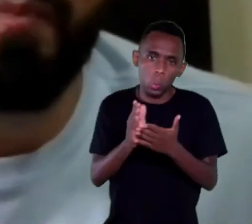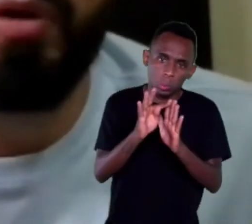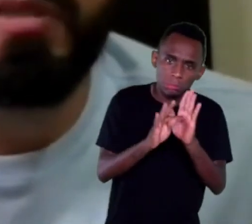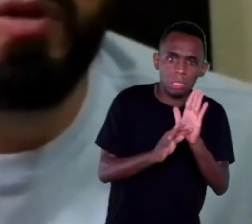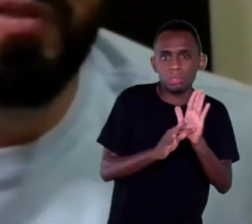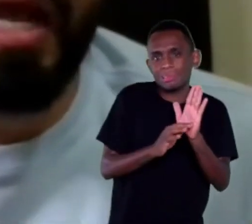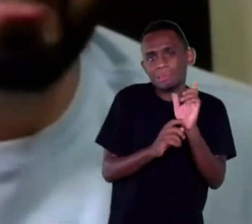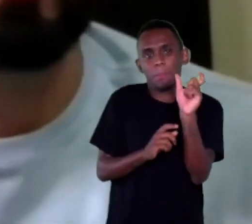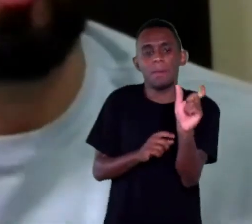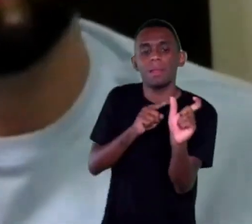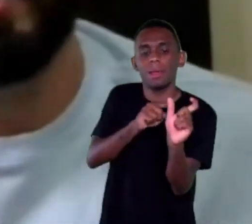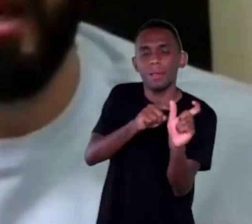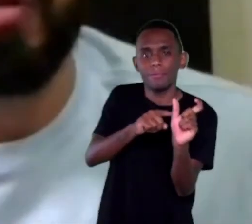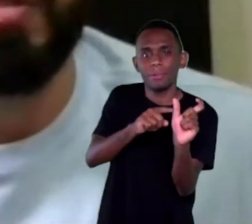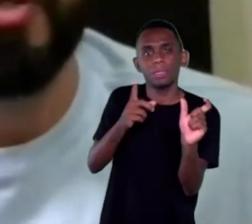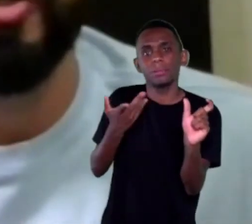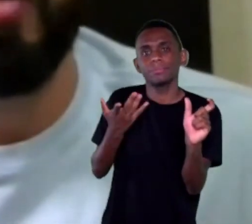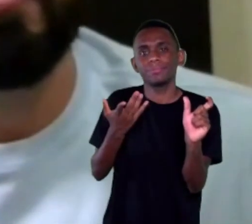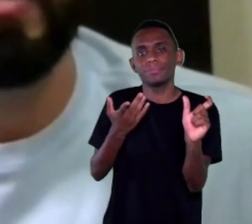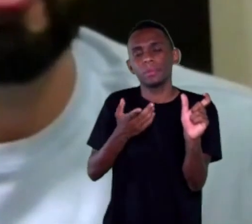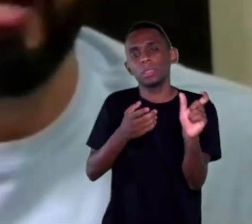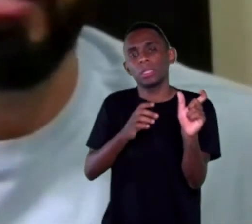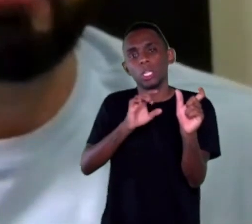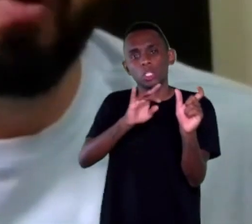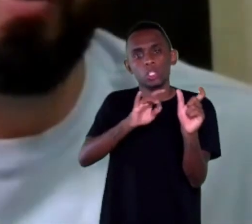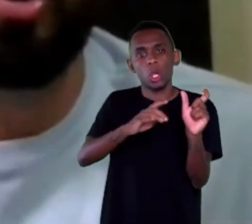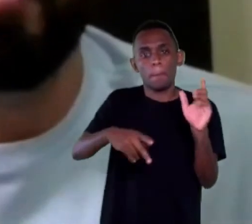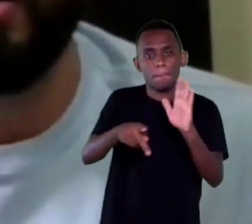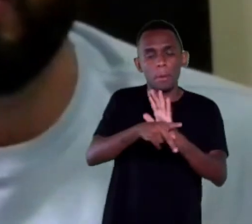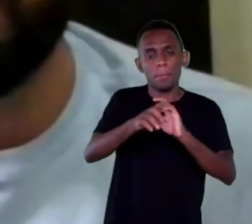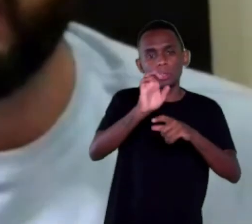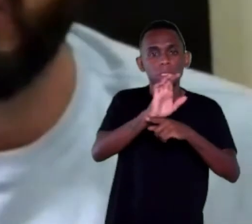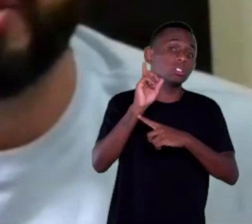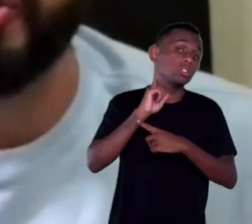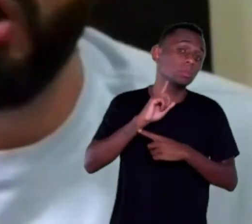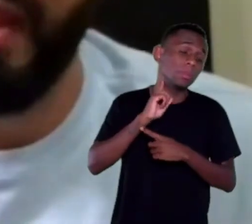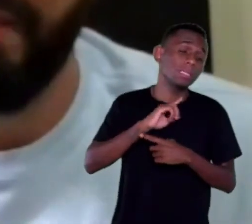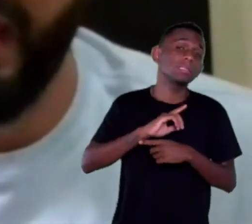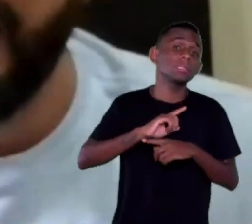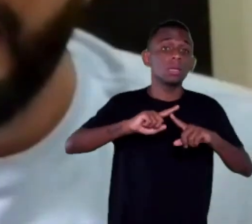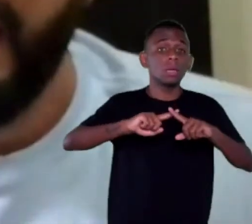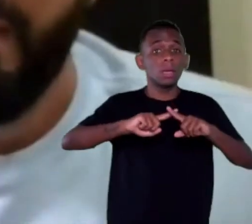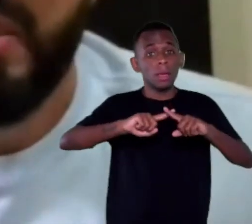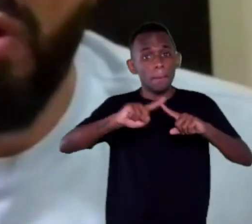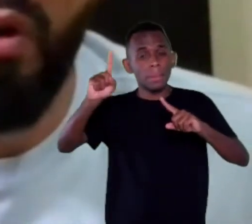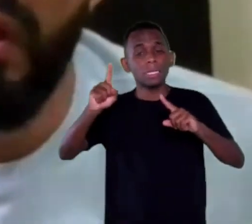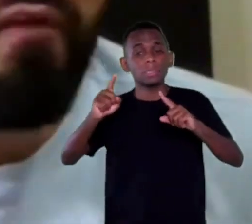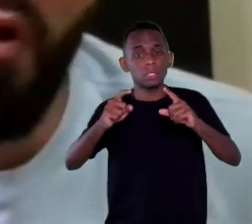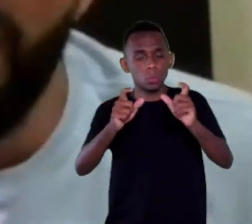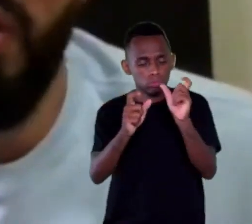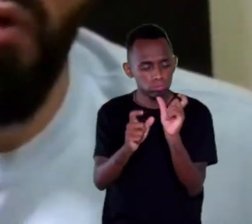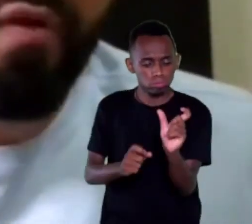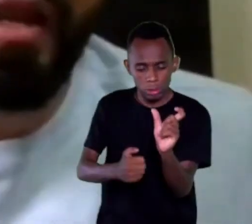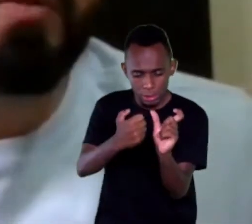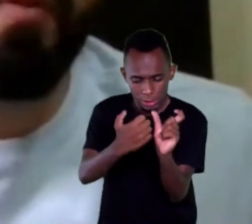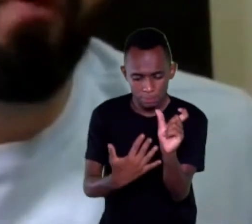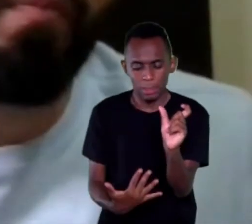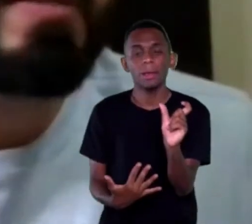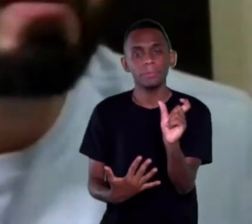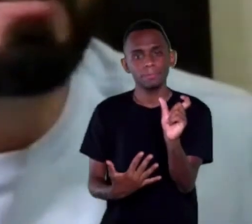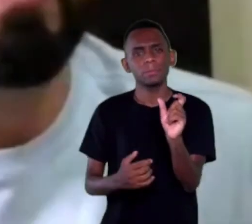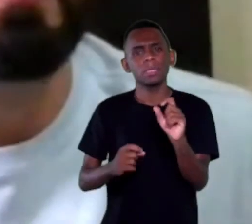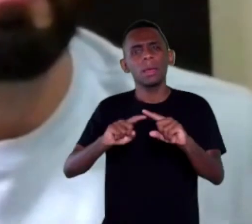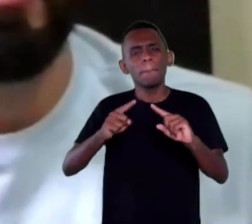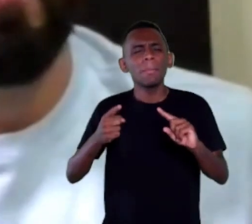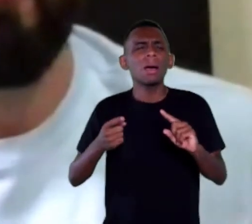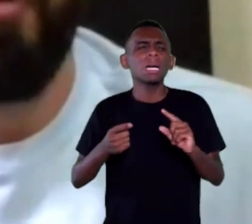alguma palavra que possa ser usada só aqui na nossa região, em Minas Gerais, então eu coloquei uma nota de rodapé. Mas eu coloquei a forma que eu converso, uma